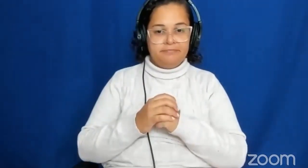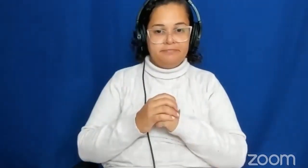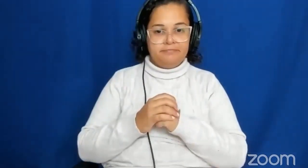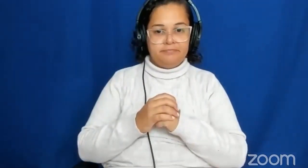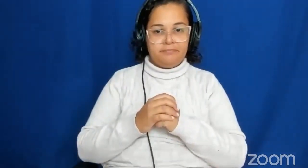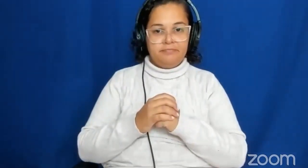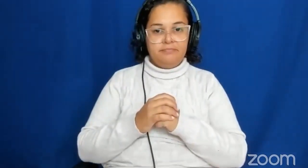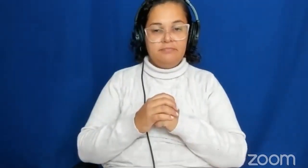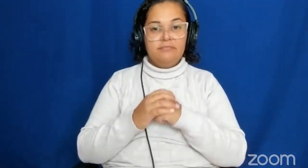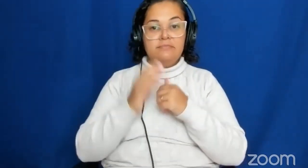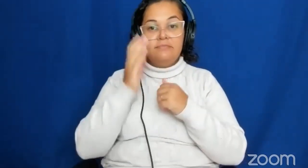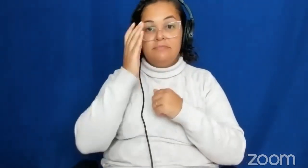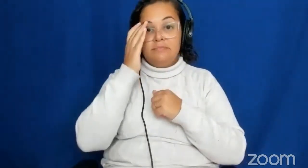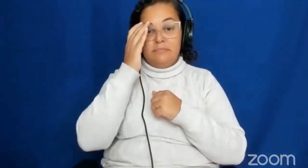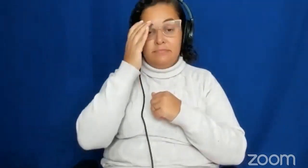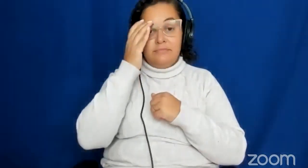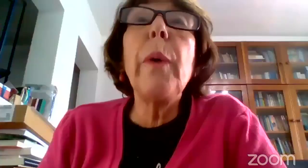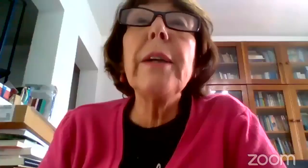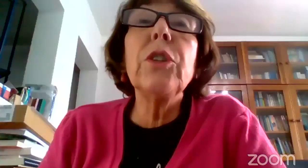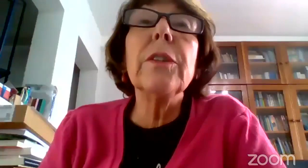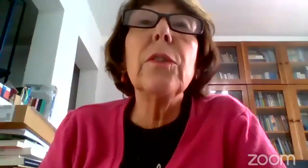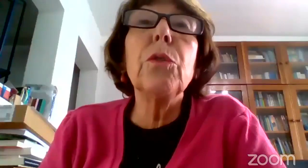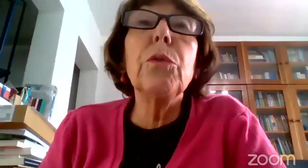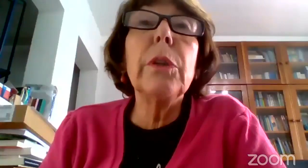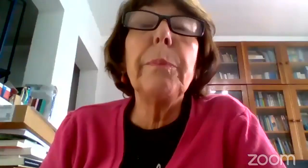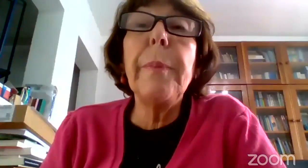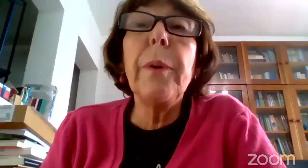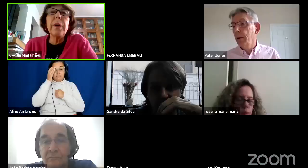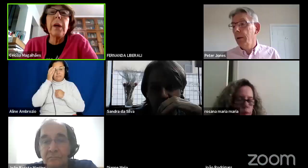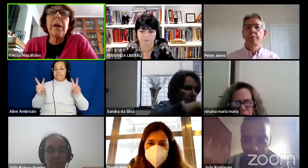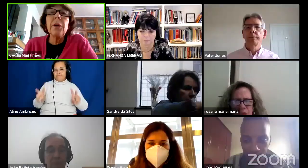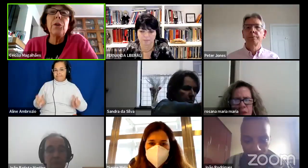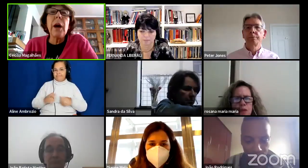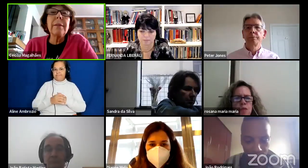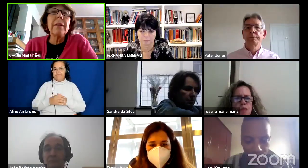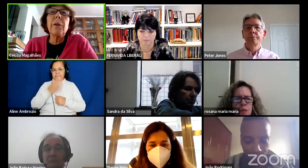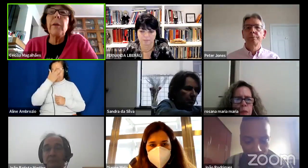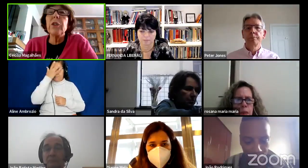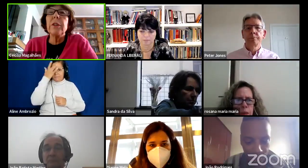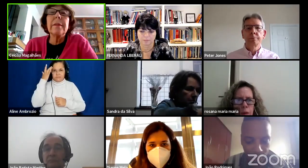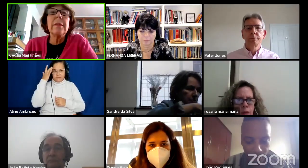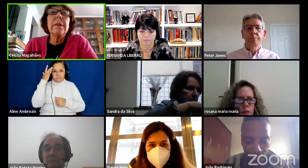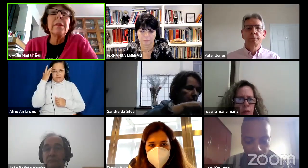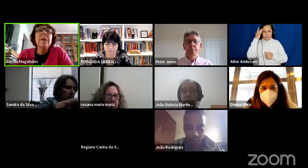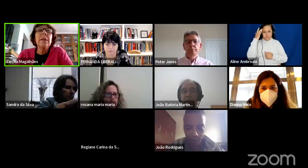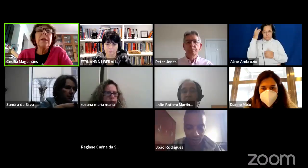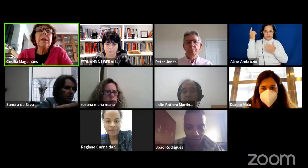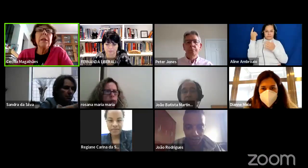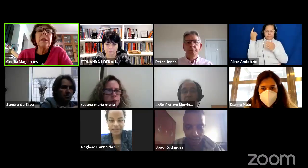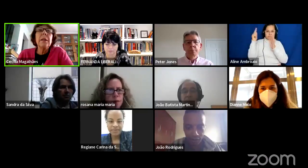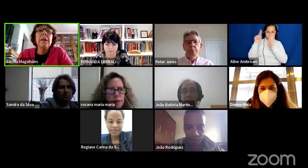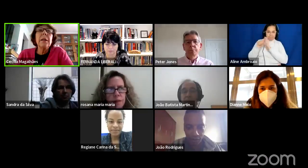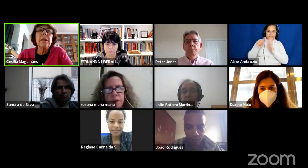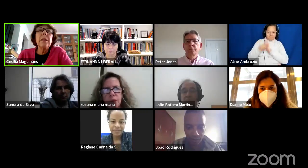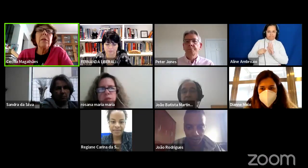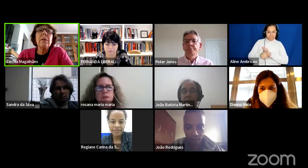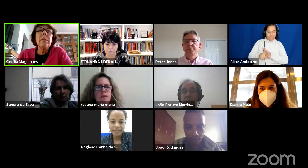Let's take the questions. So who put questions? So the people could ask the questions.